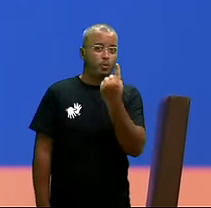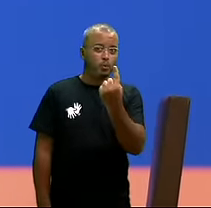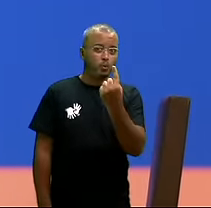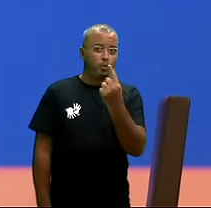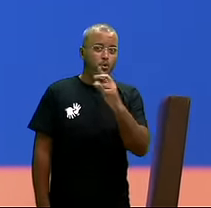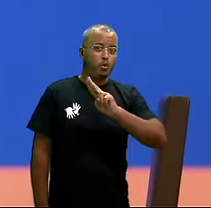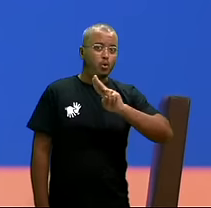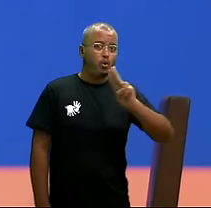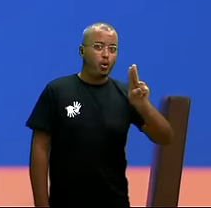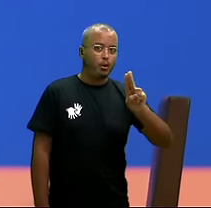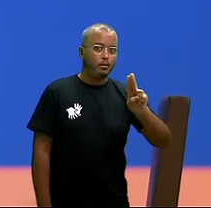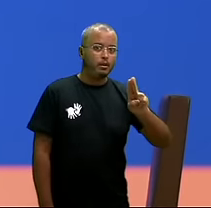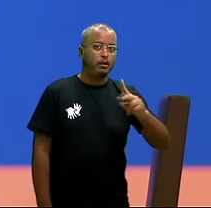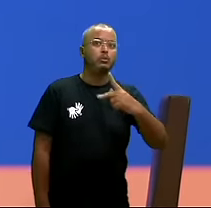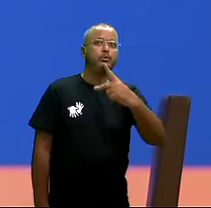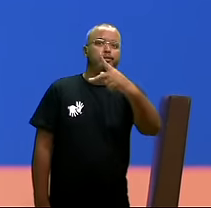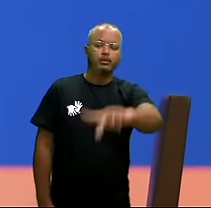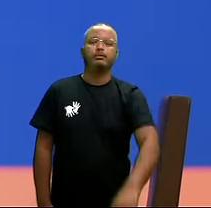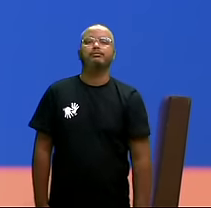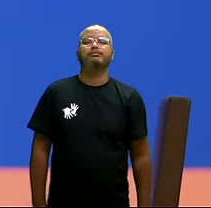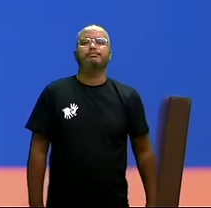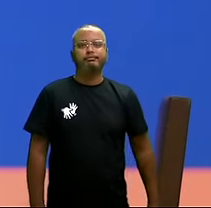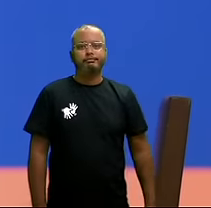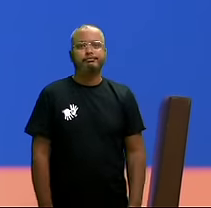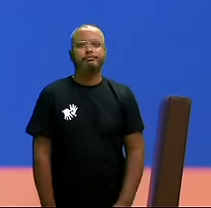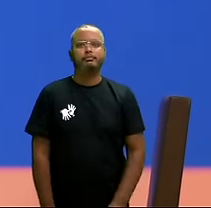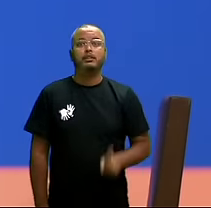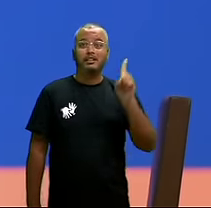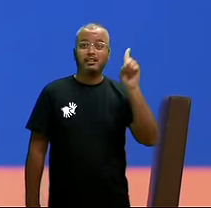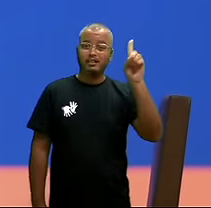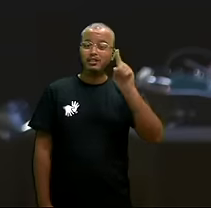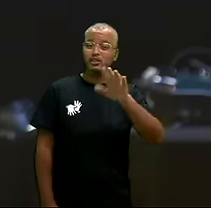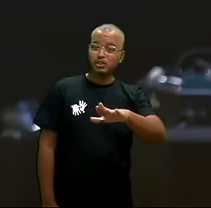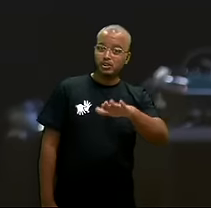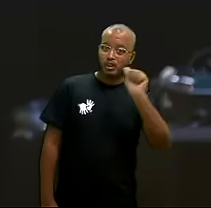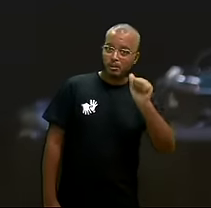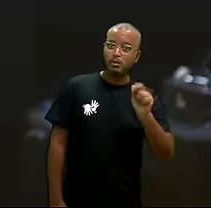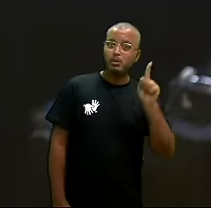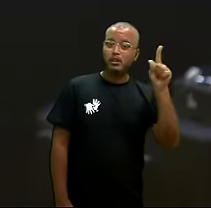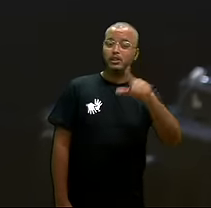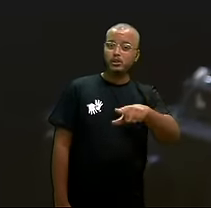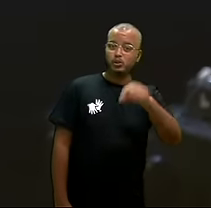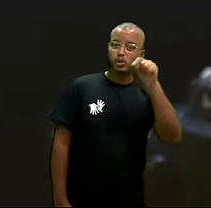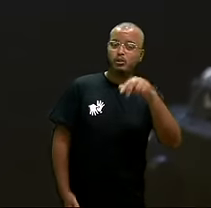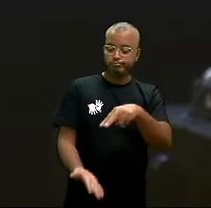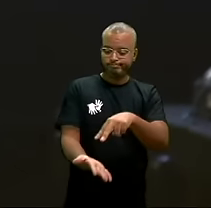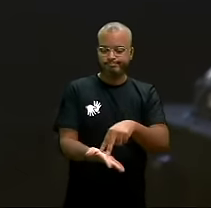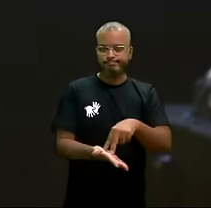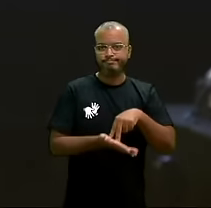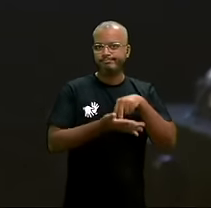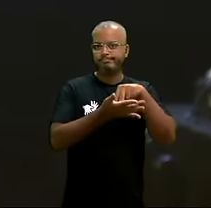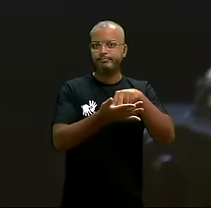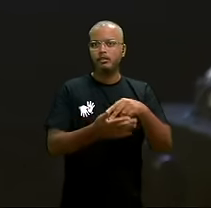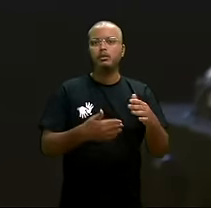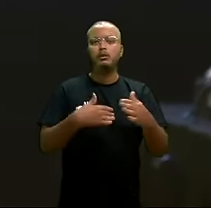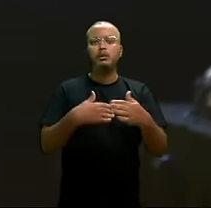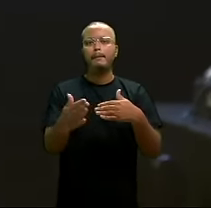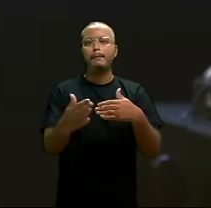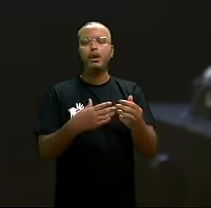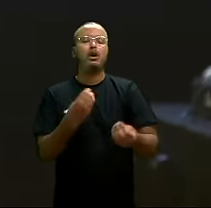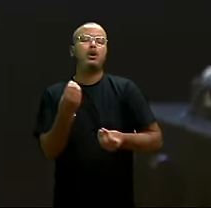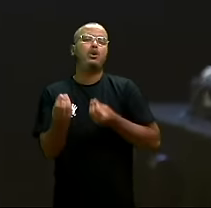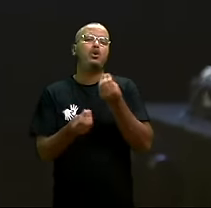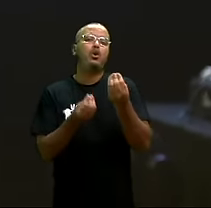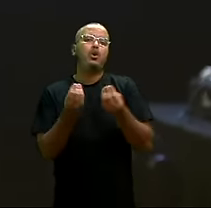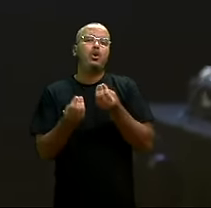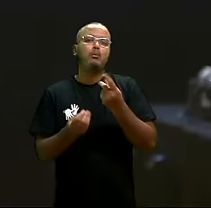pensa no teu. Ele te chamou, ele te escolheu, ele te levantou. Isso não tem a ver com a tua capacidade, tem a ver com a